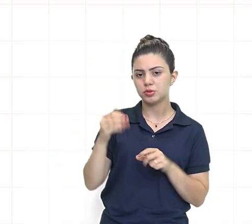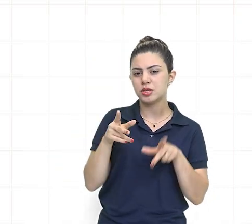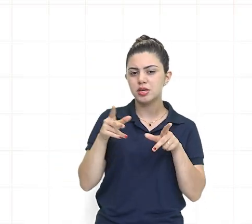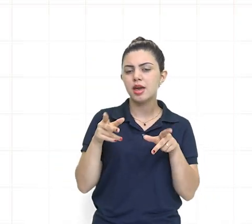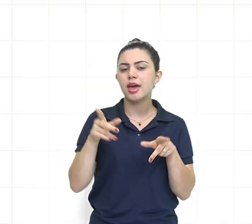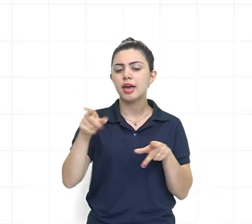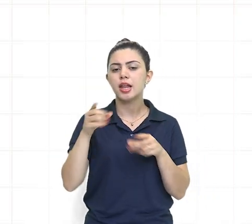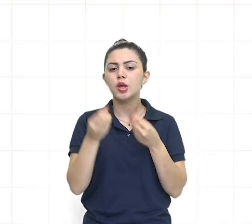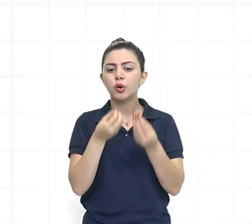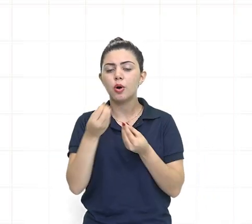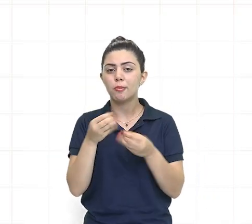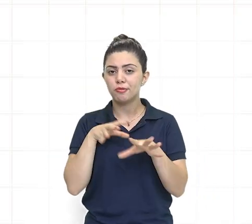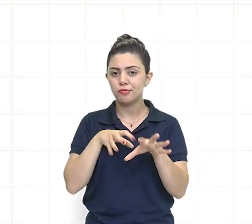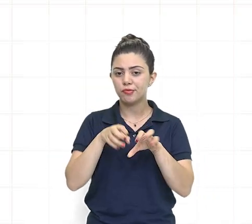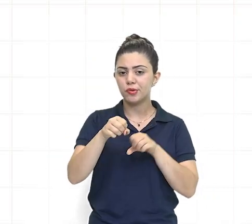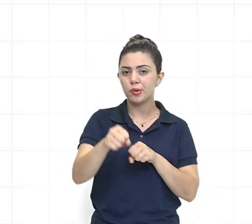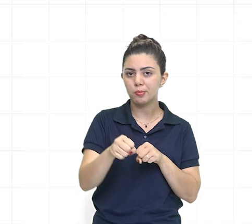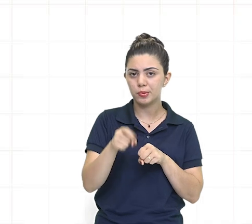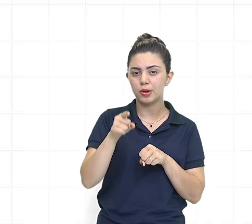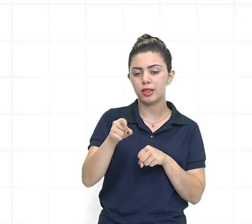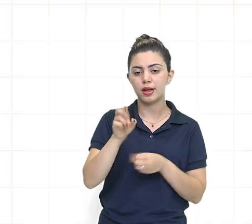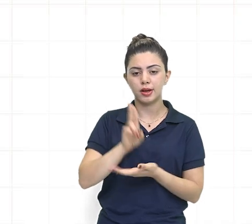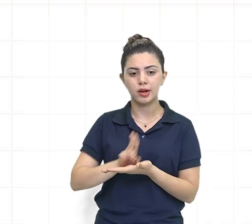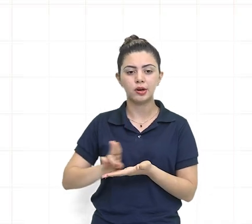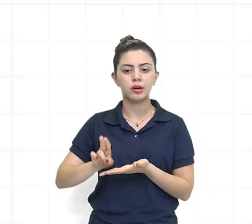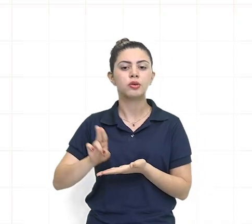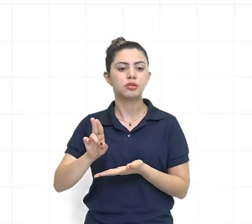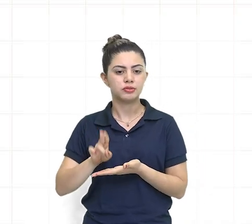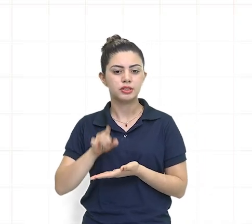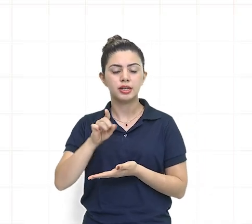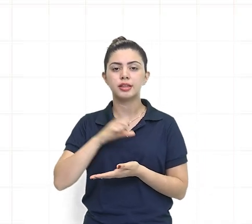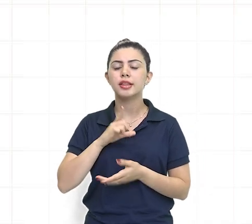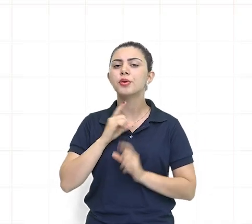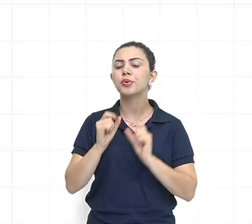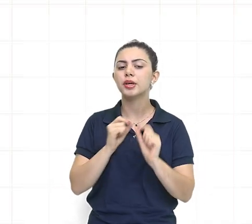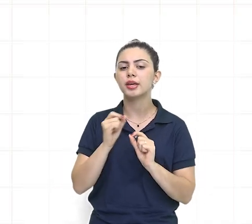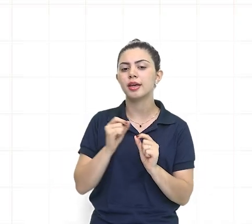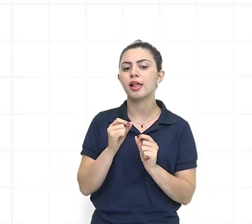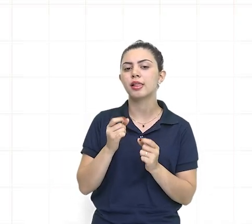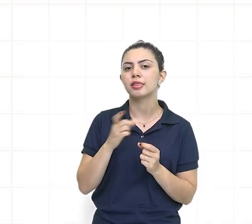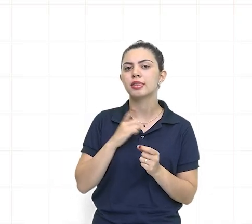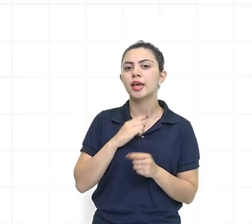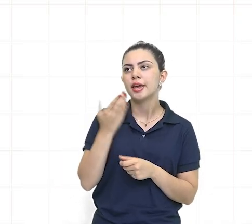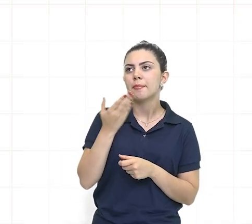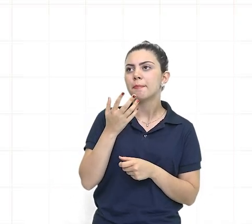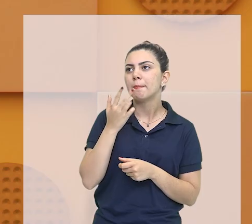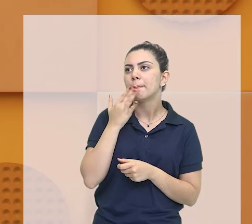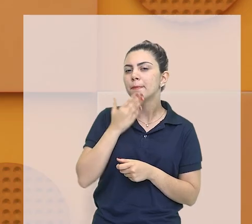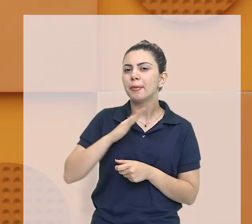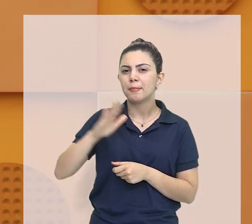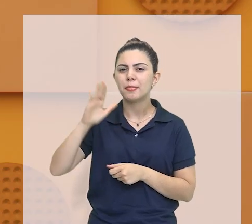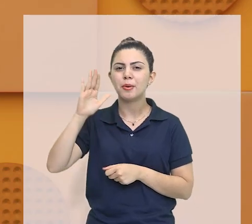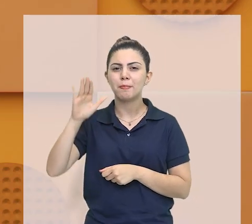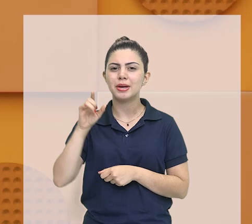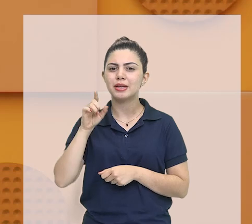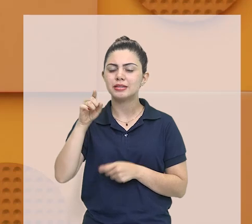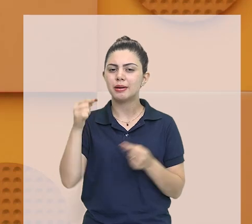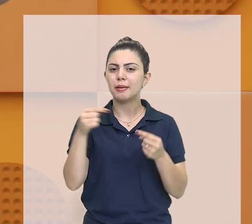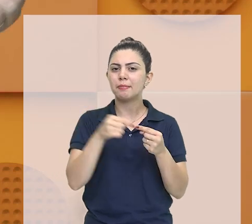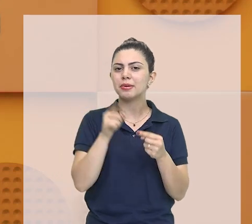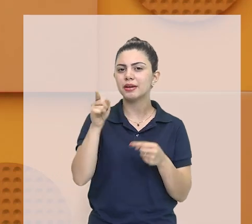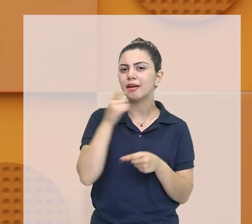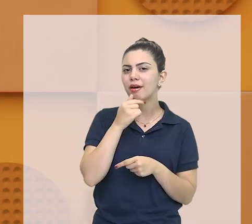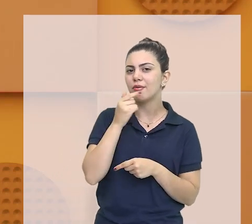forma na universidade, é o juramento de Hipócrates que ele faz. Então, vocês podem me perguntar, professor, estamos,